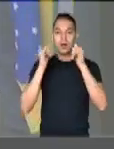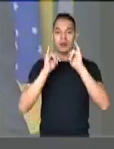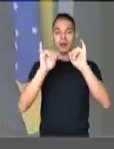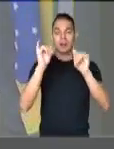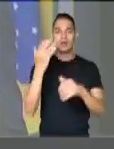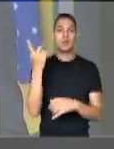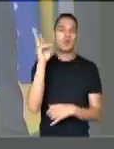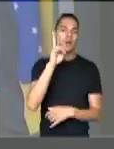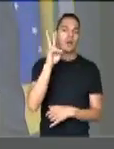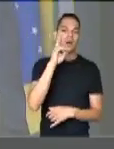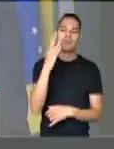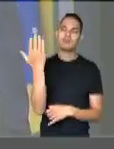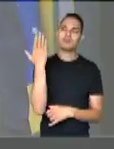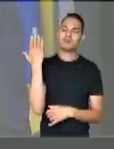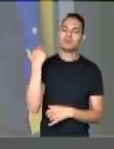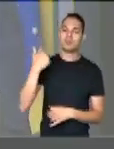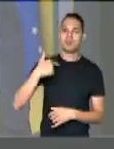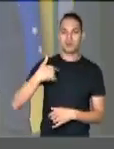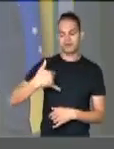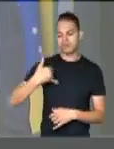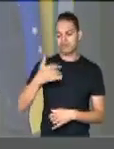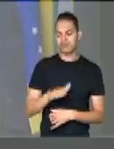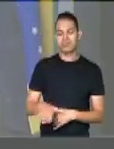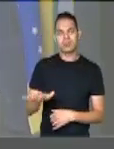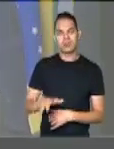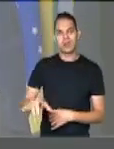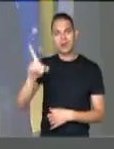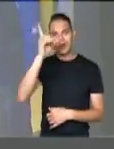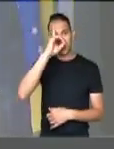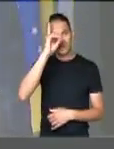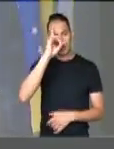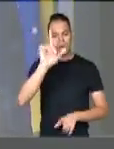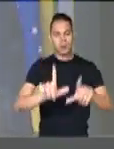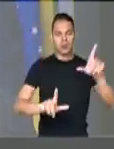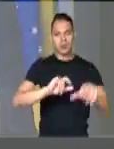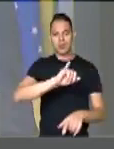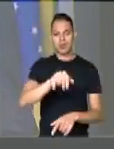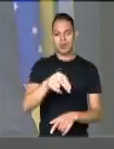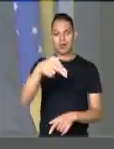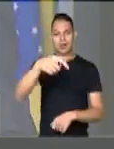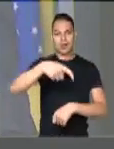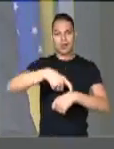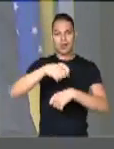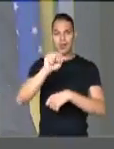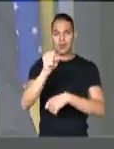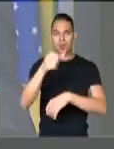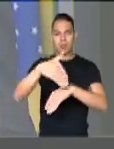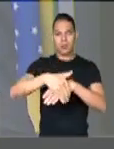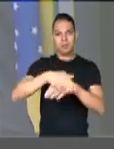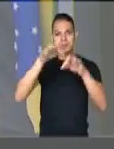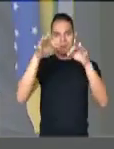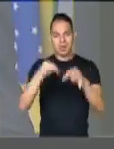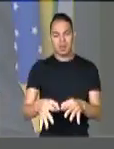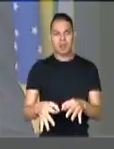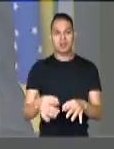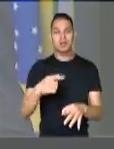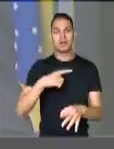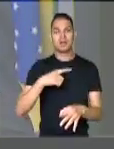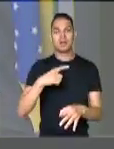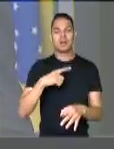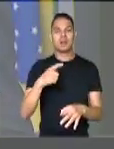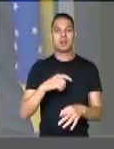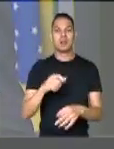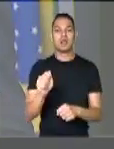criança, a gente todos os dias, no Jornal Nacional, 8 horas em ponto, você tinha lá o arroba do